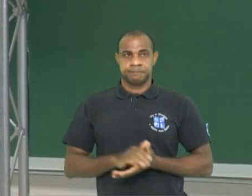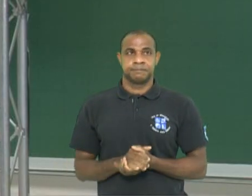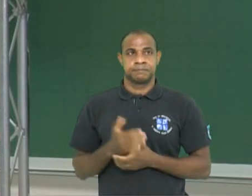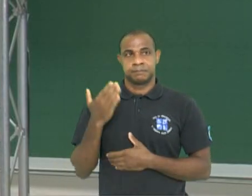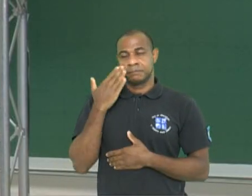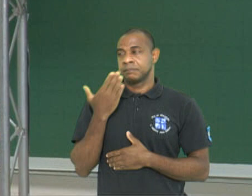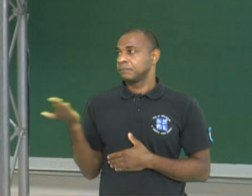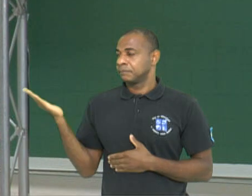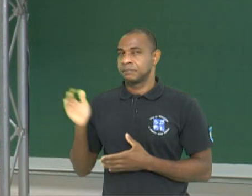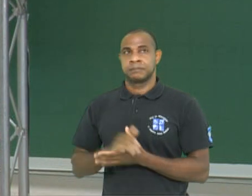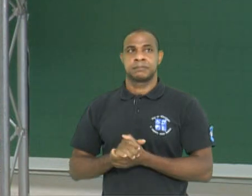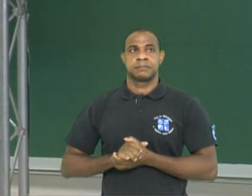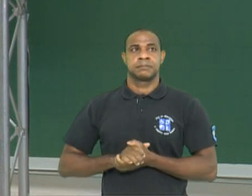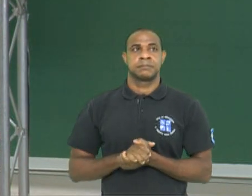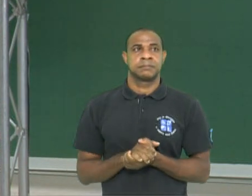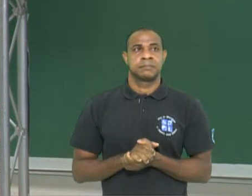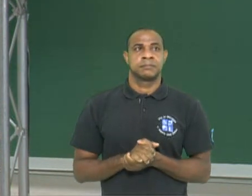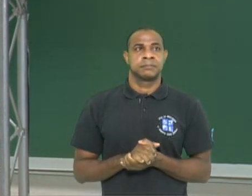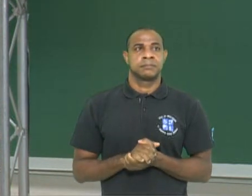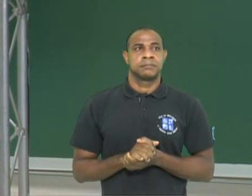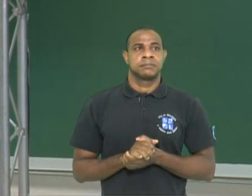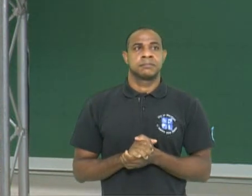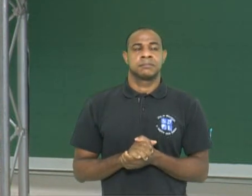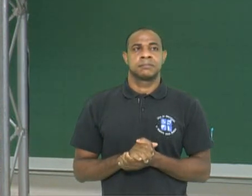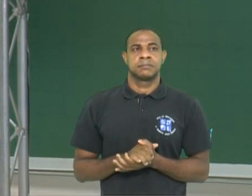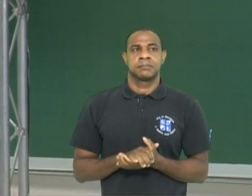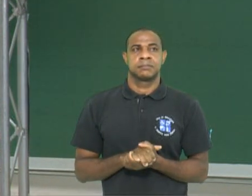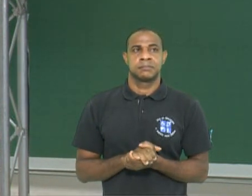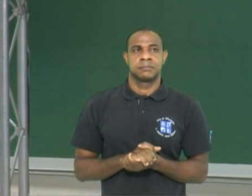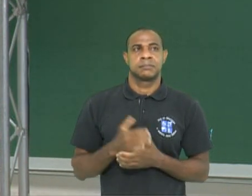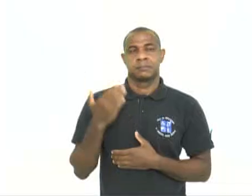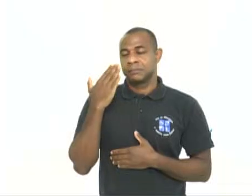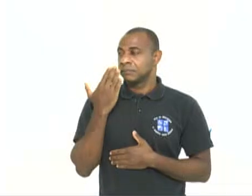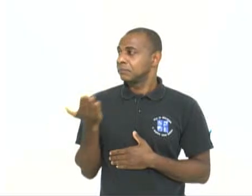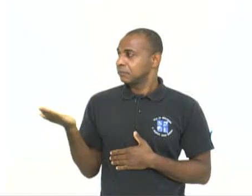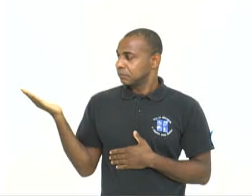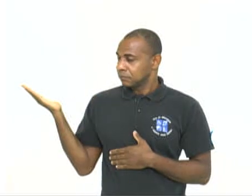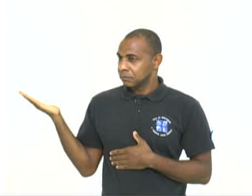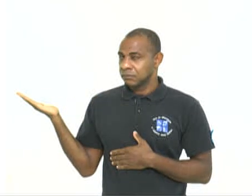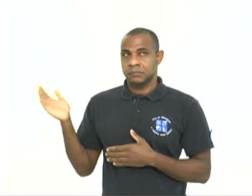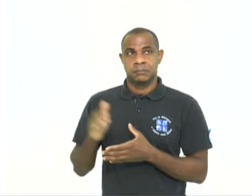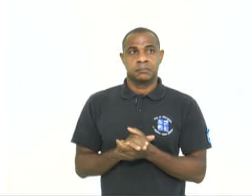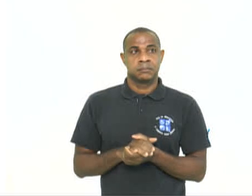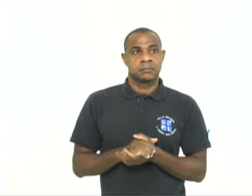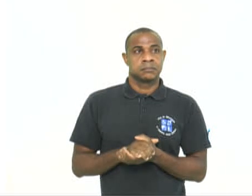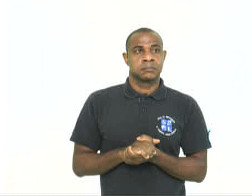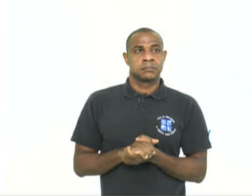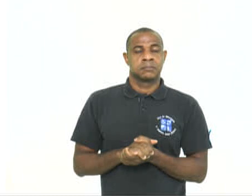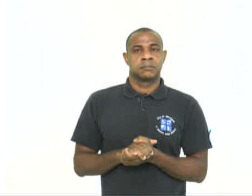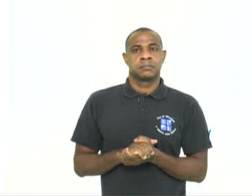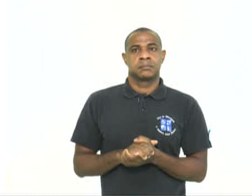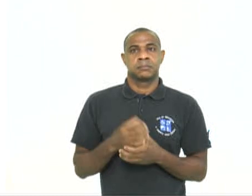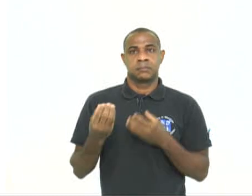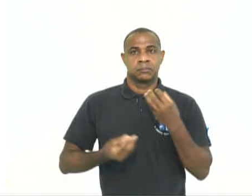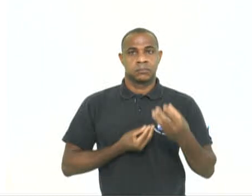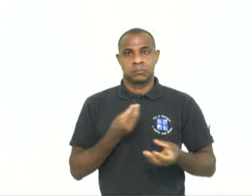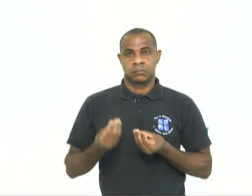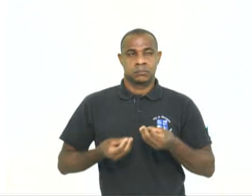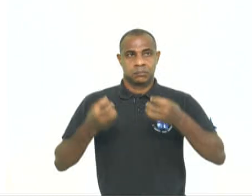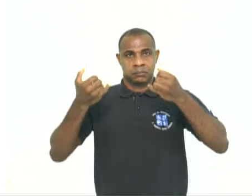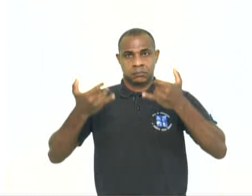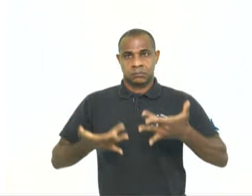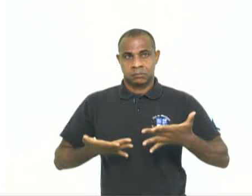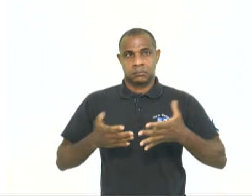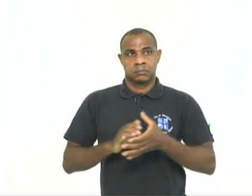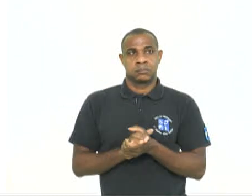verdadeiras. As células desse tecido são produzidas nas células tronco, na medula óssea. Somente os brancos são células nucleadas, que têm núcleo,